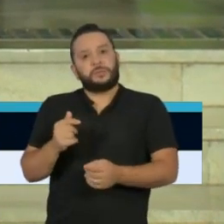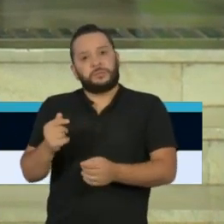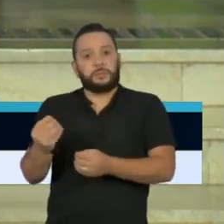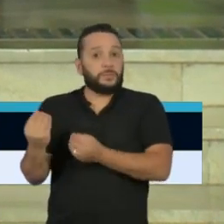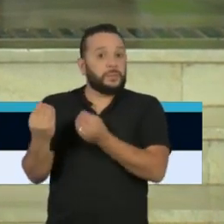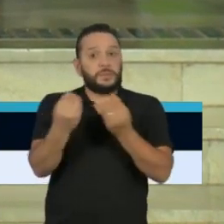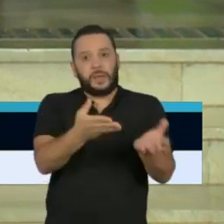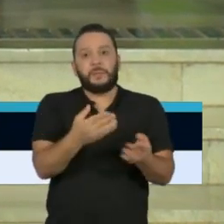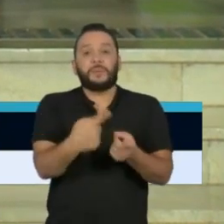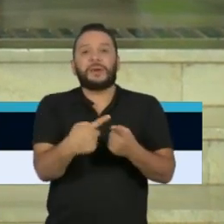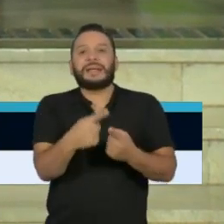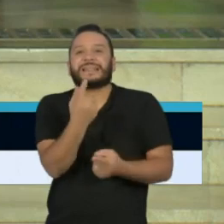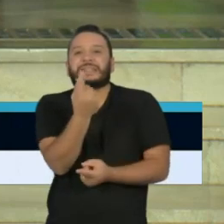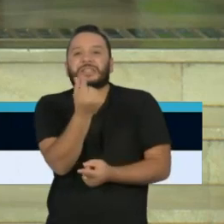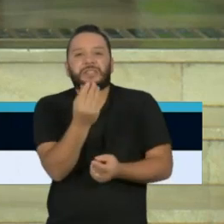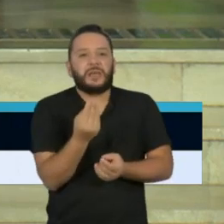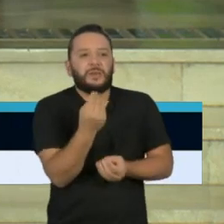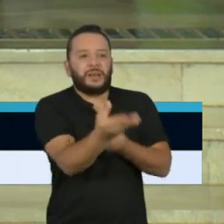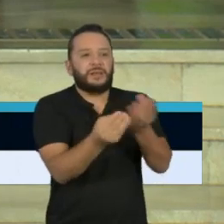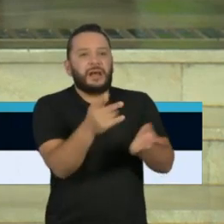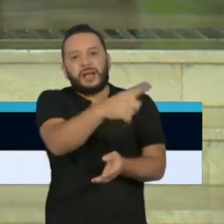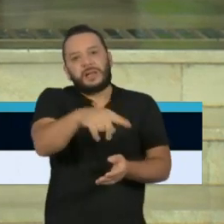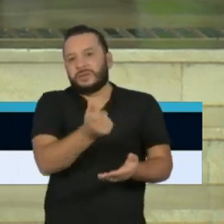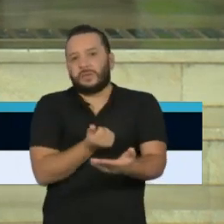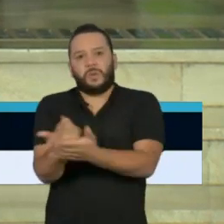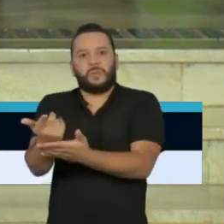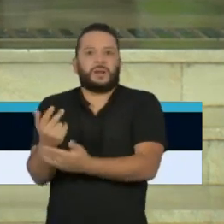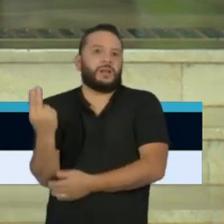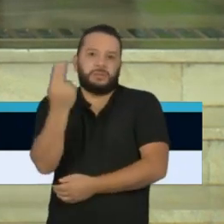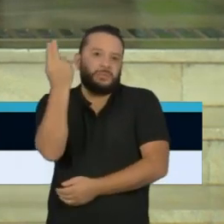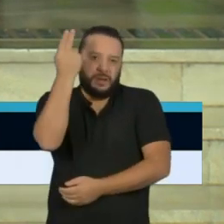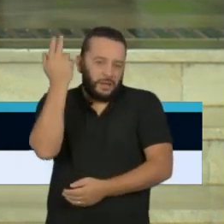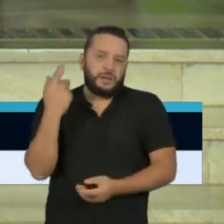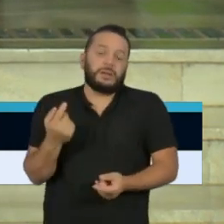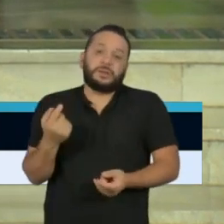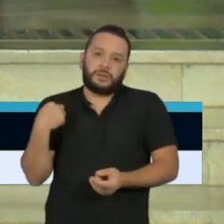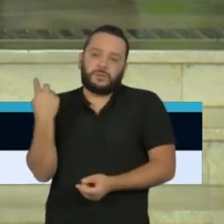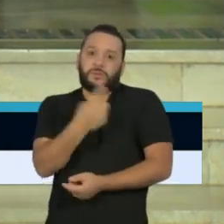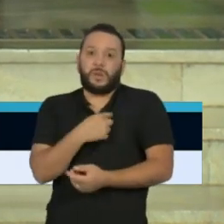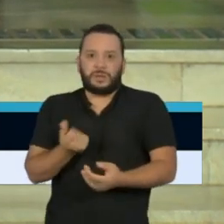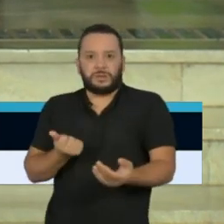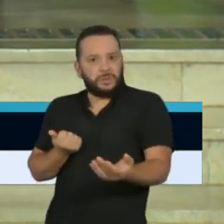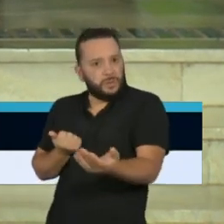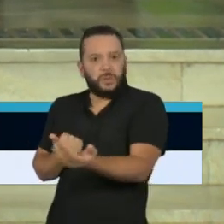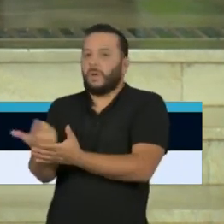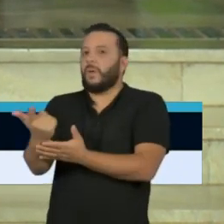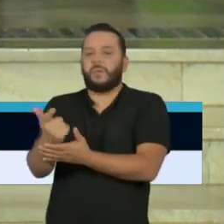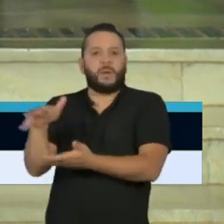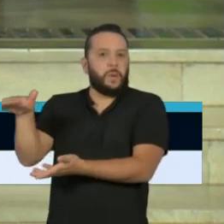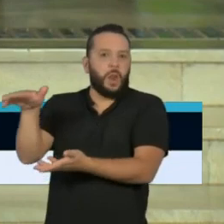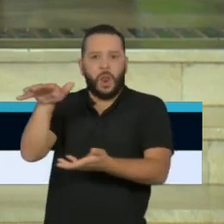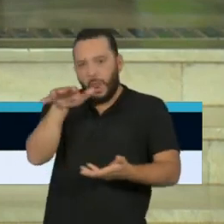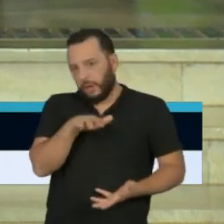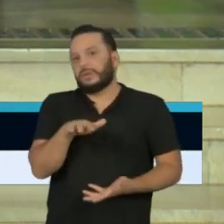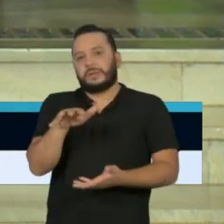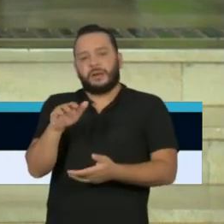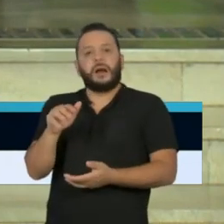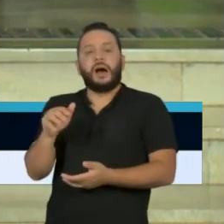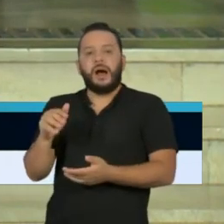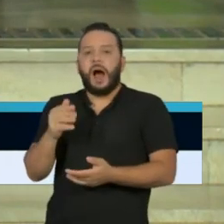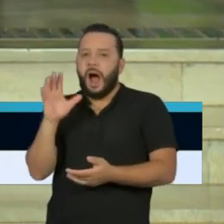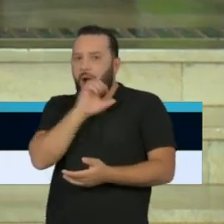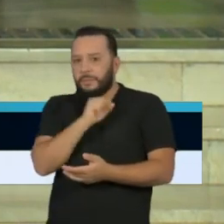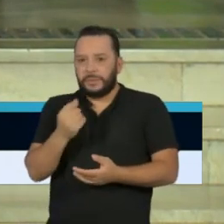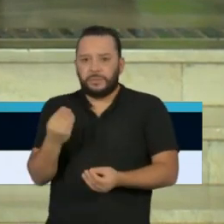desse o recurso, não teria acesso a esse valor. Então, a gente está fazendo uma grande compra de atacado para que chegue rápido o recurso a